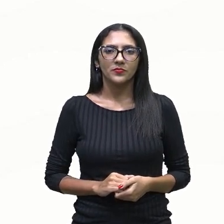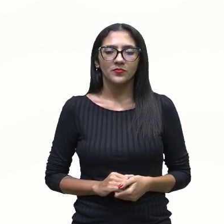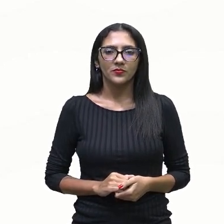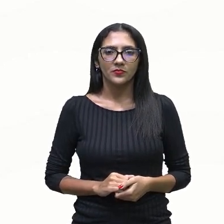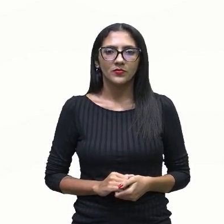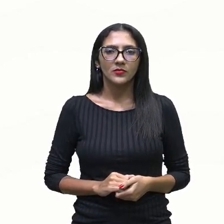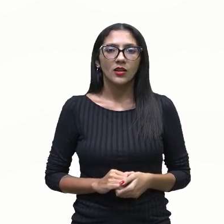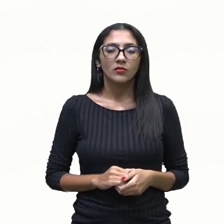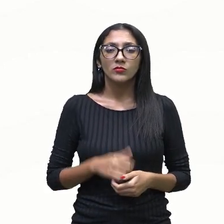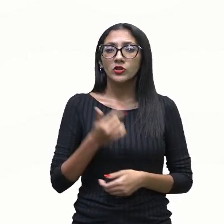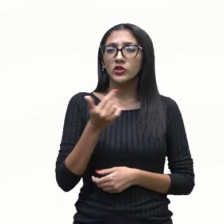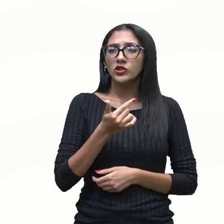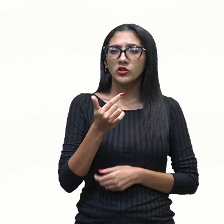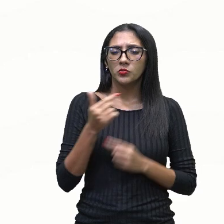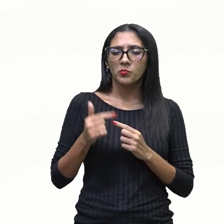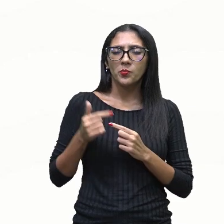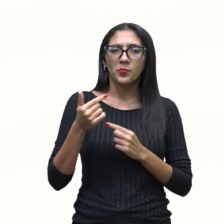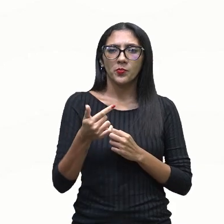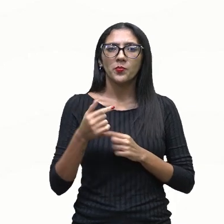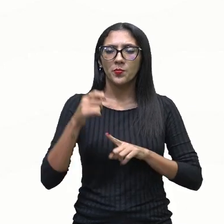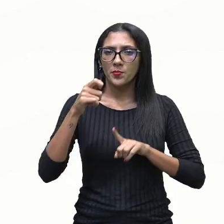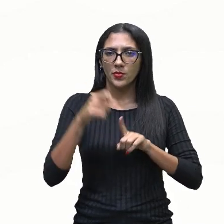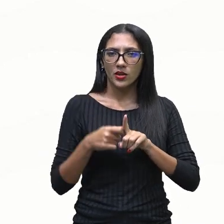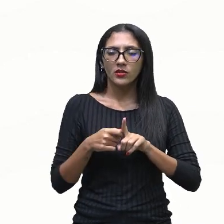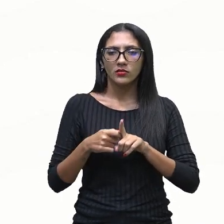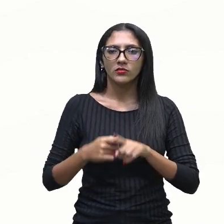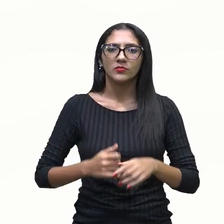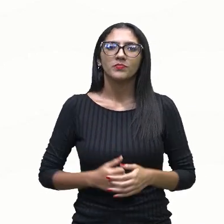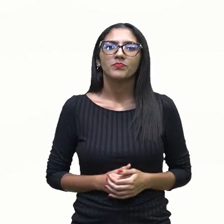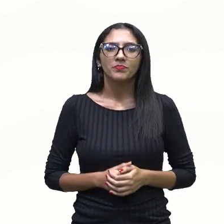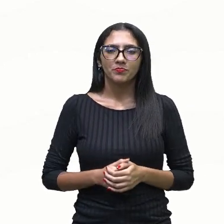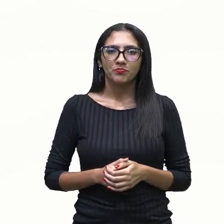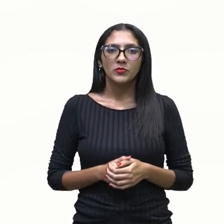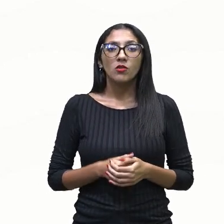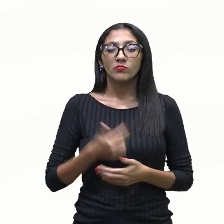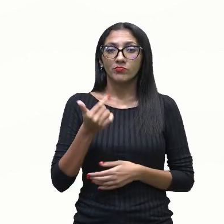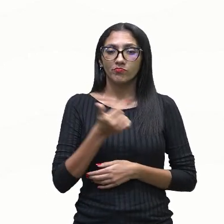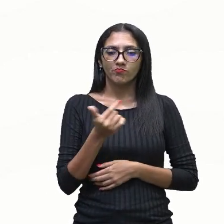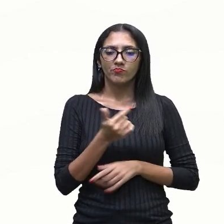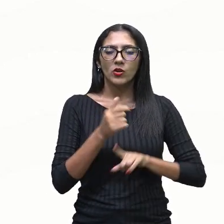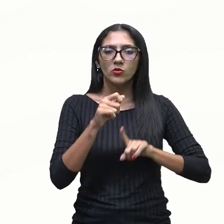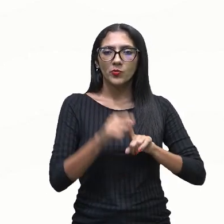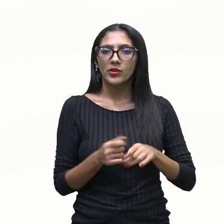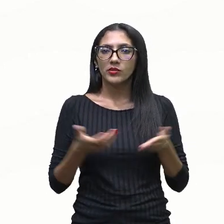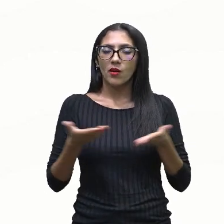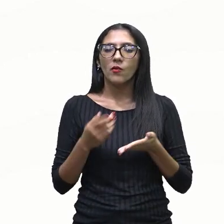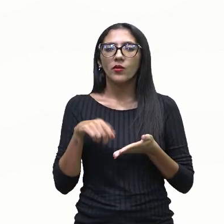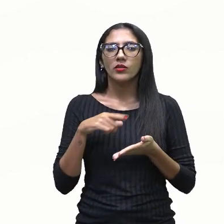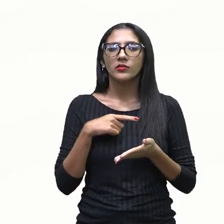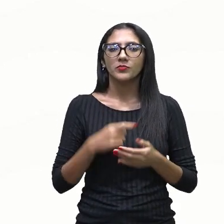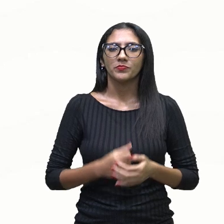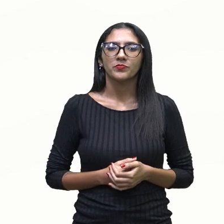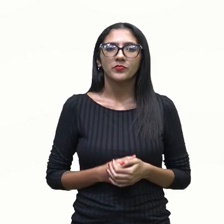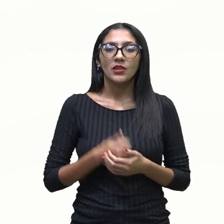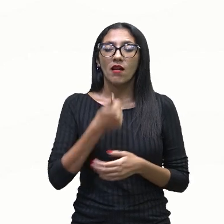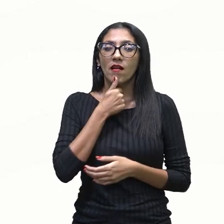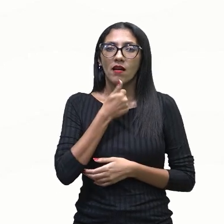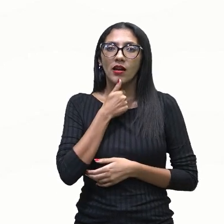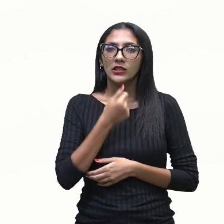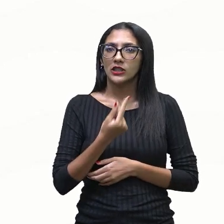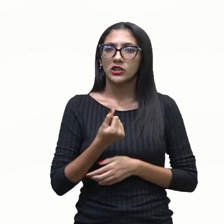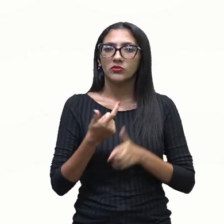o segundo mês. No segundo mês, o Fábio ele está devendo